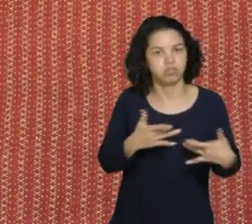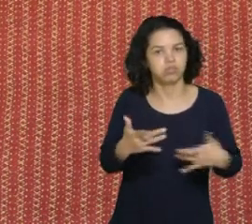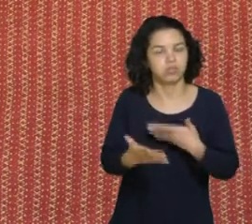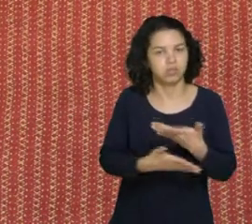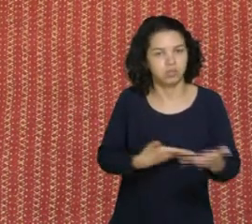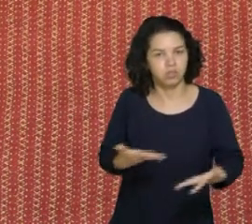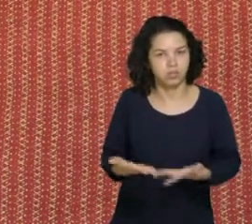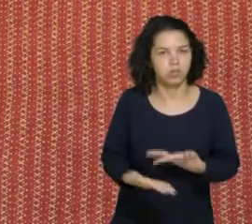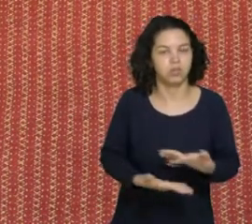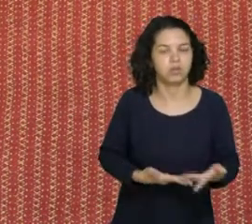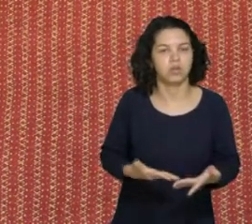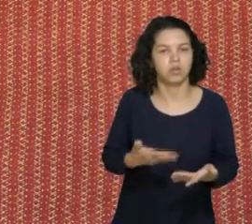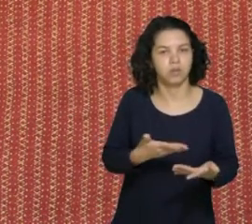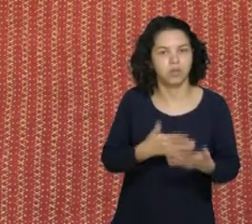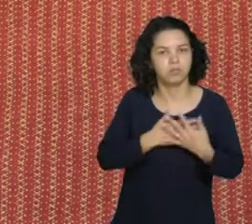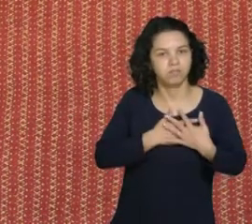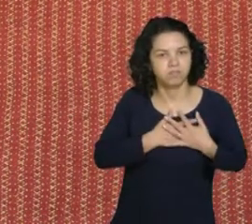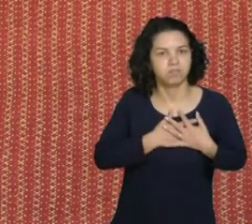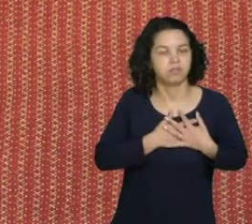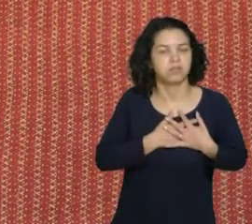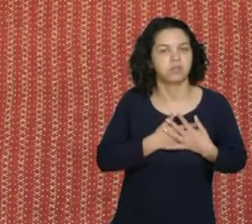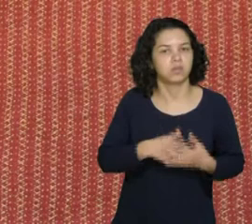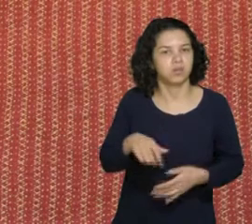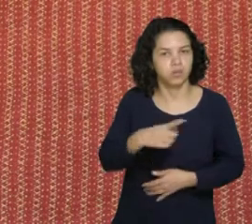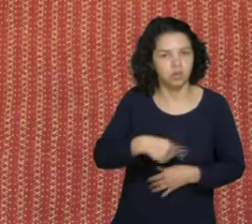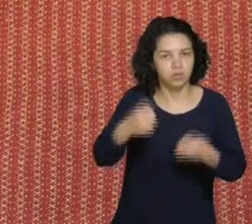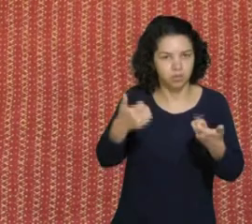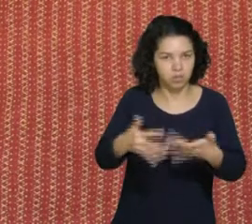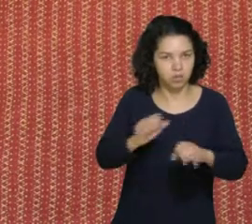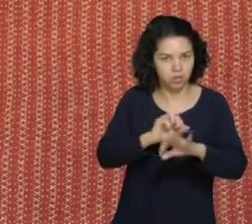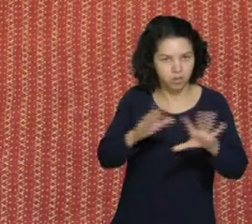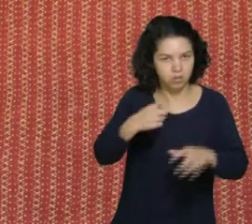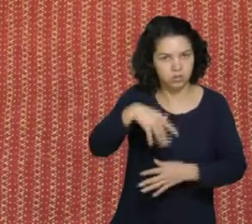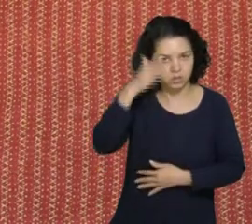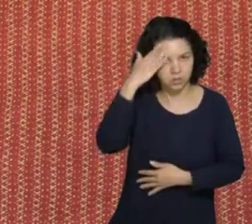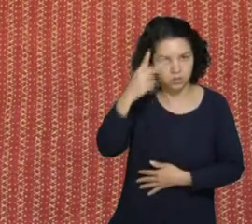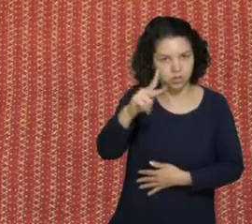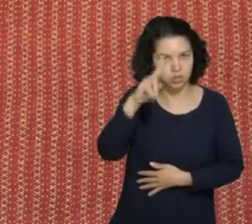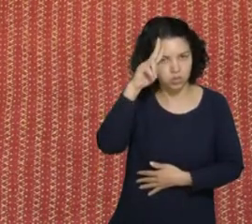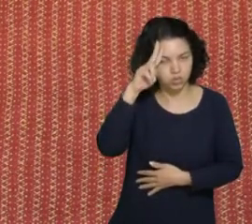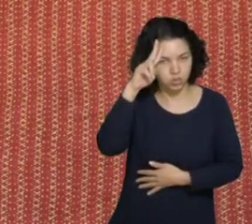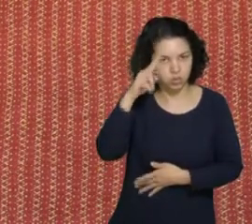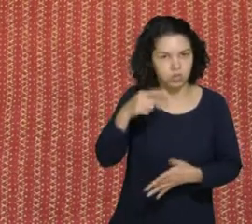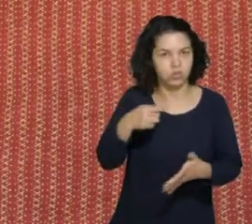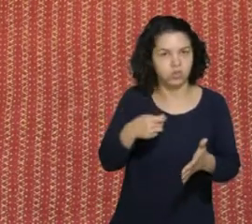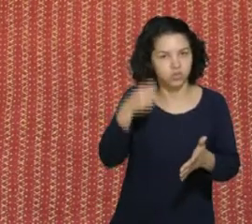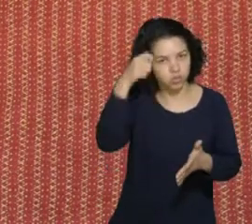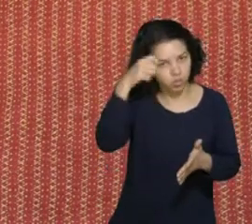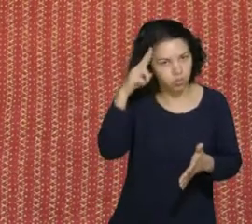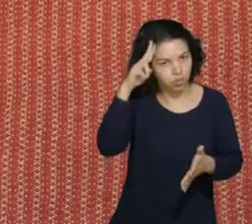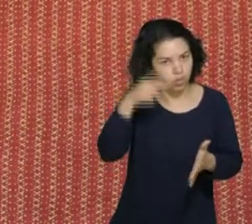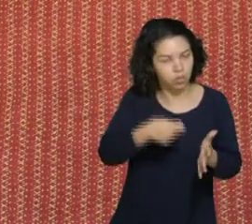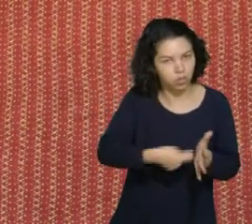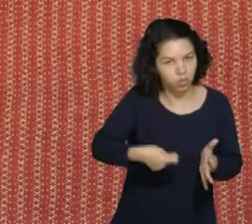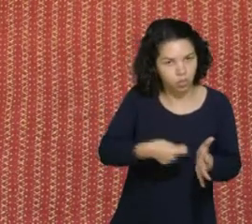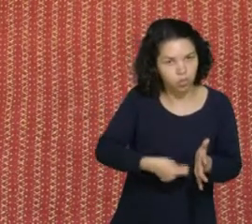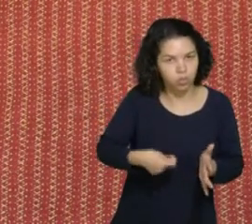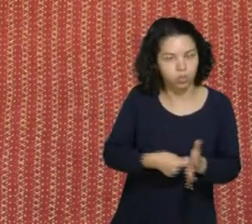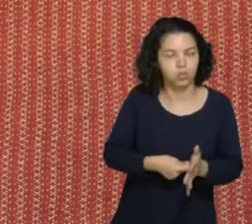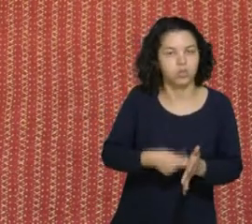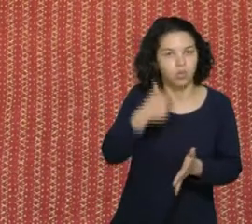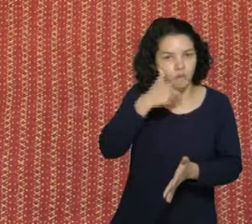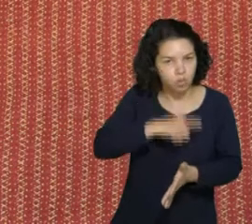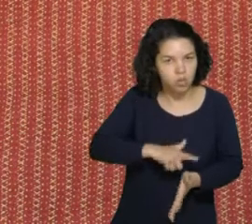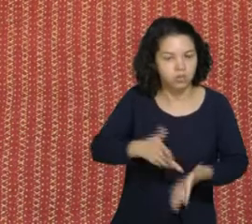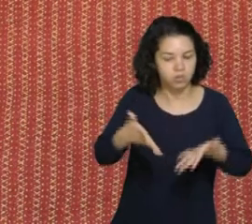isso é importante deixar muito claro aqui nós sabemos da história do senhor é uma história de muita luta né para poder chegar até onde